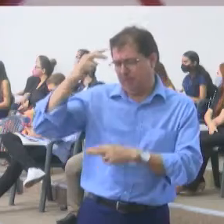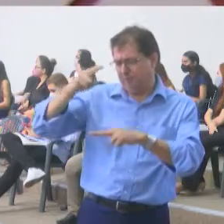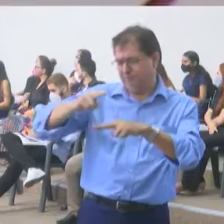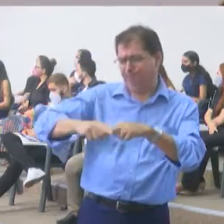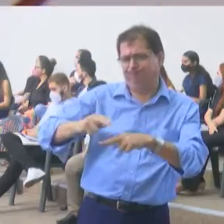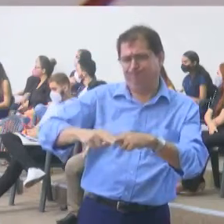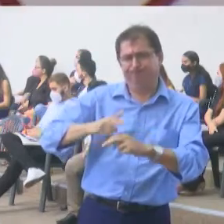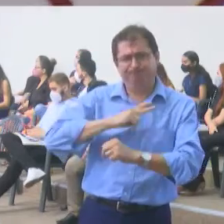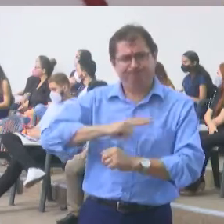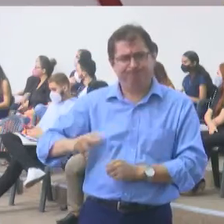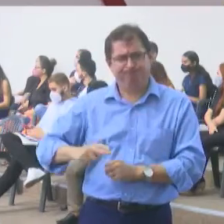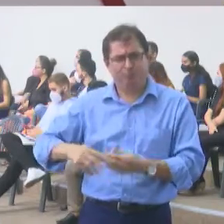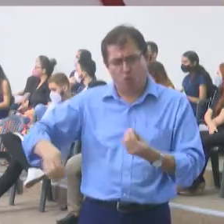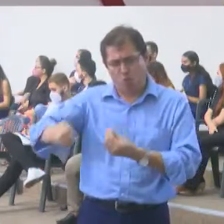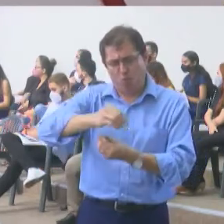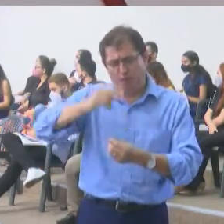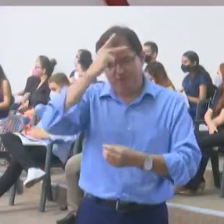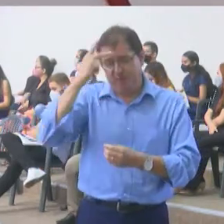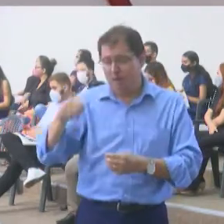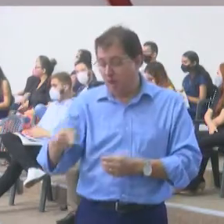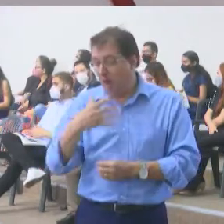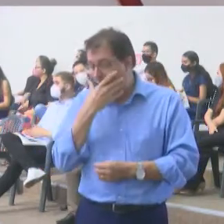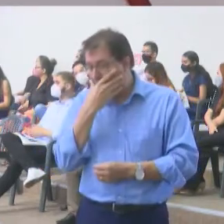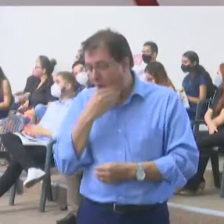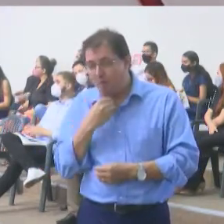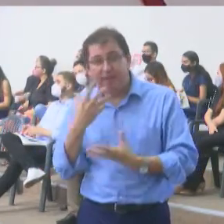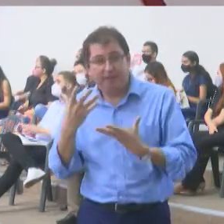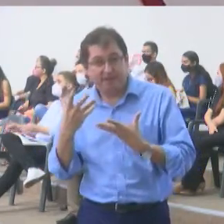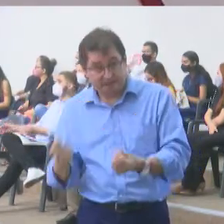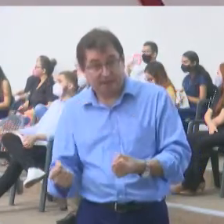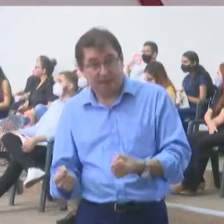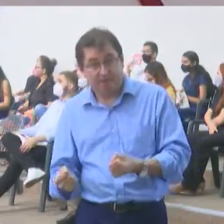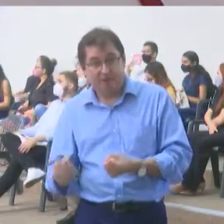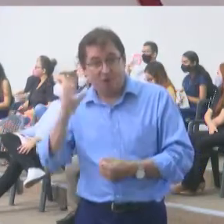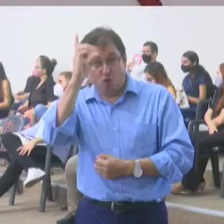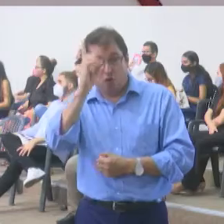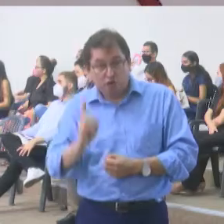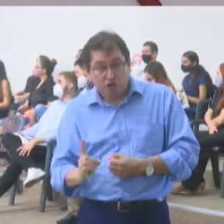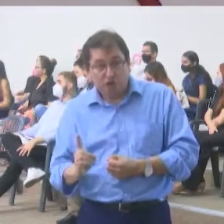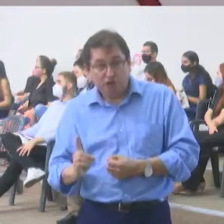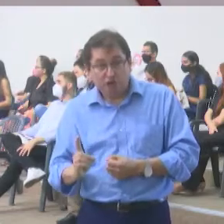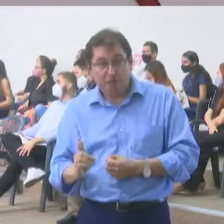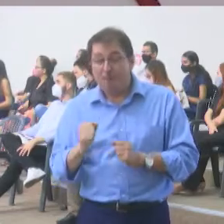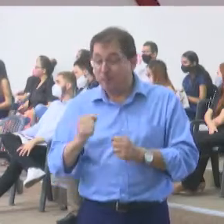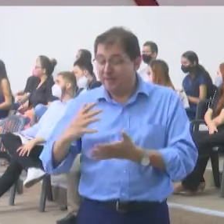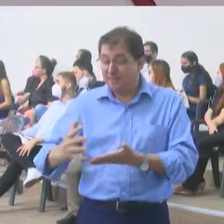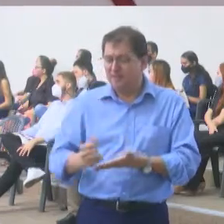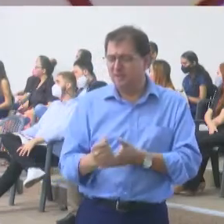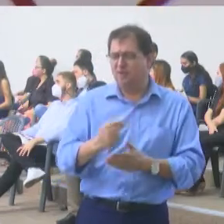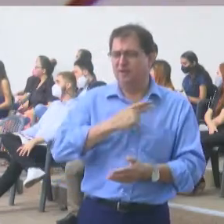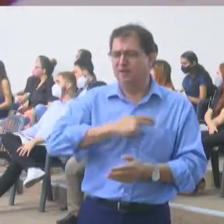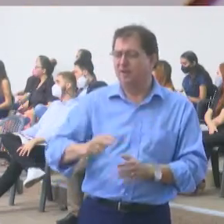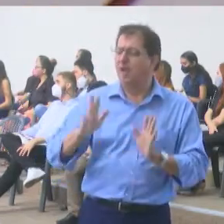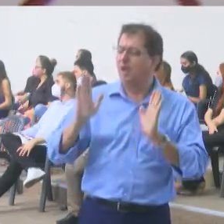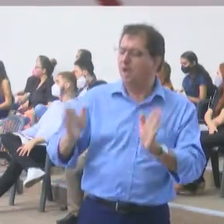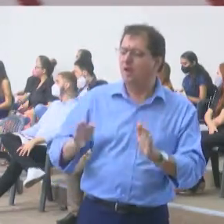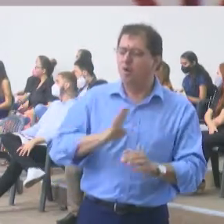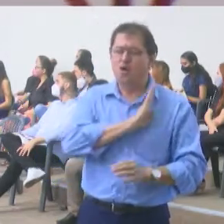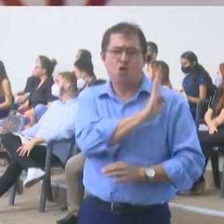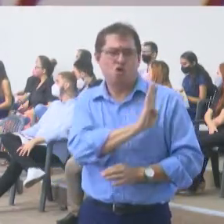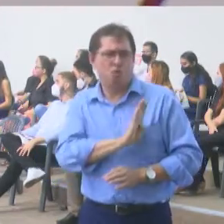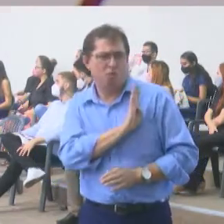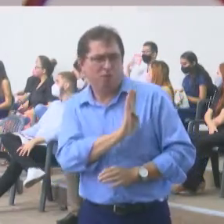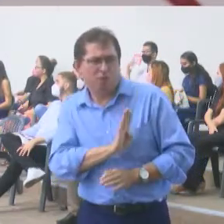da reunião, da multidão, e esse homem recebe o direito de resgatar a terra, de resgatar Ruth, e agora está aqui Boaz com o